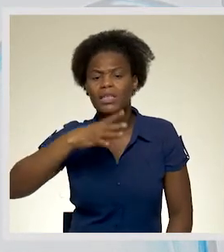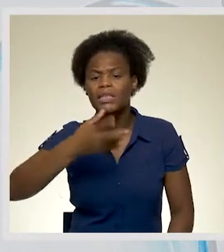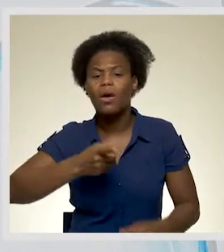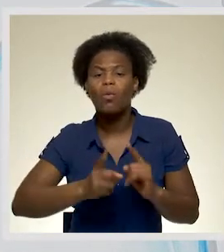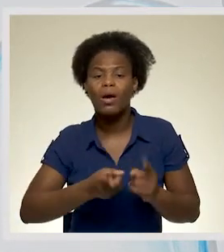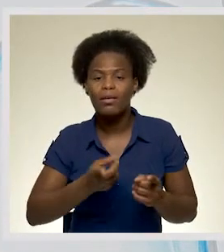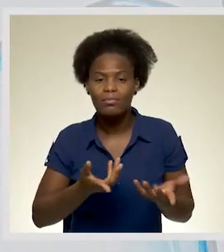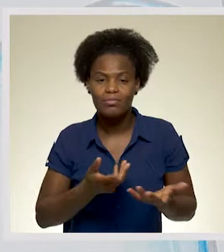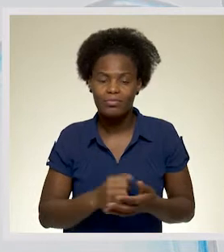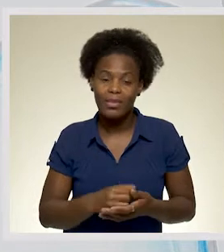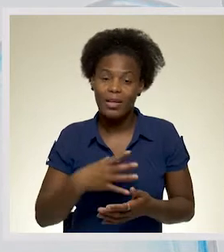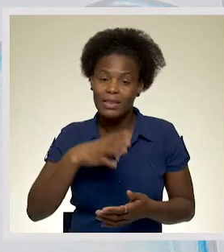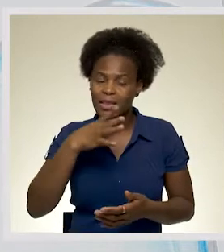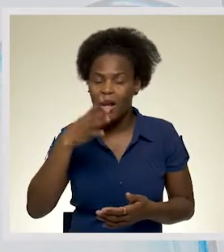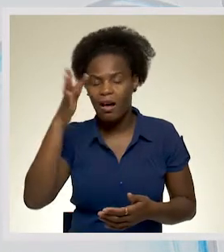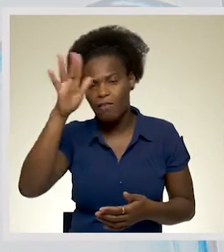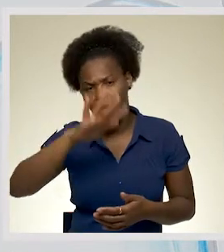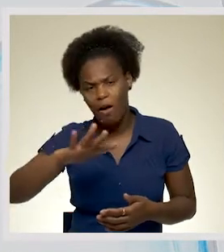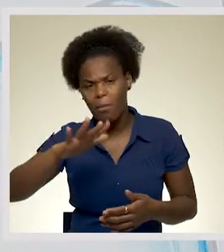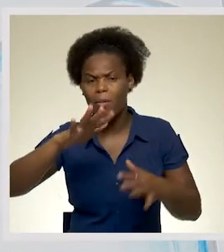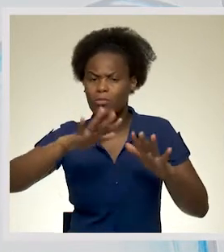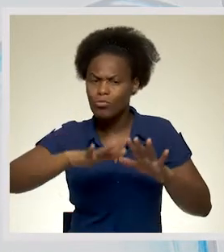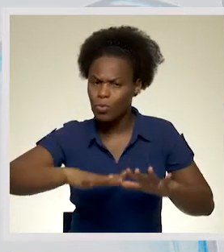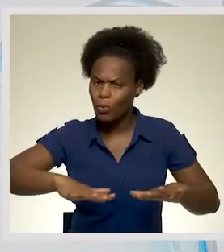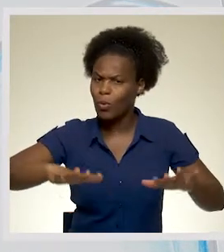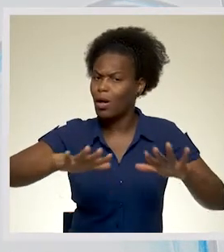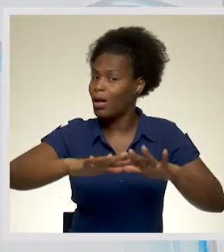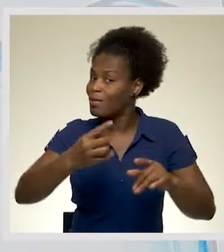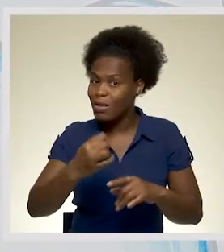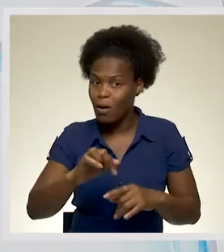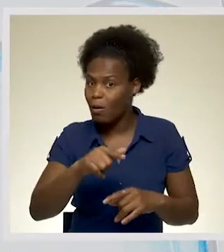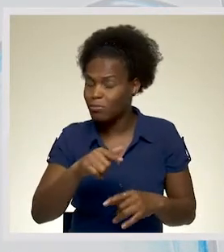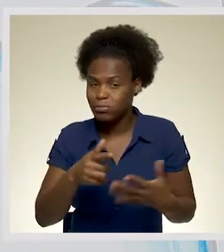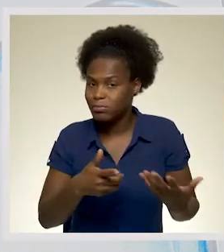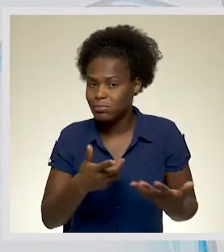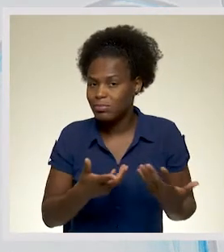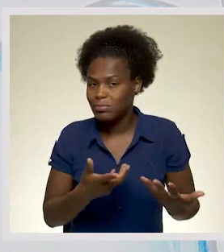uma forma moderada, para não